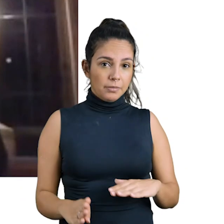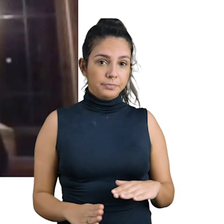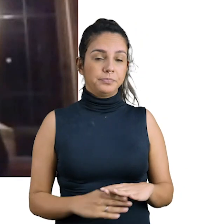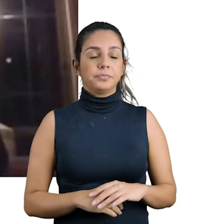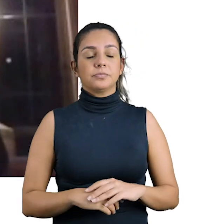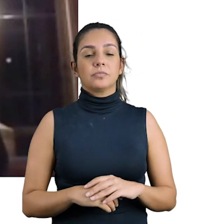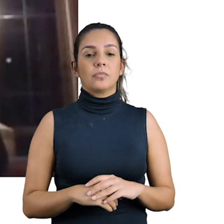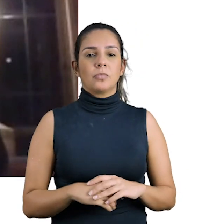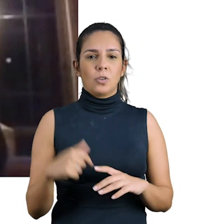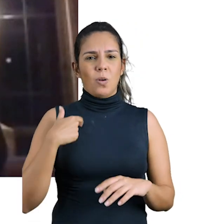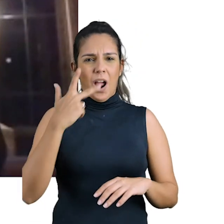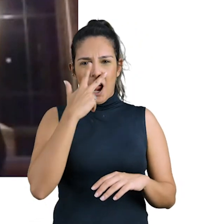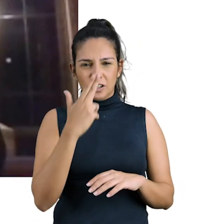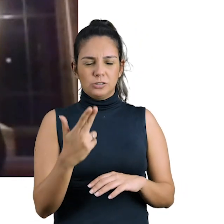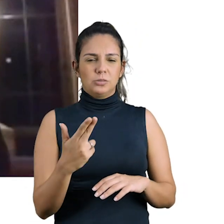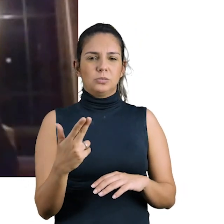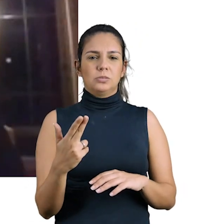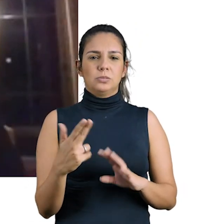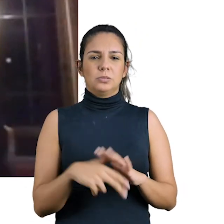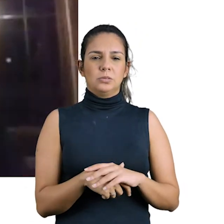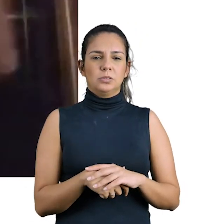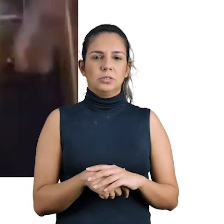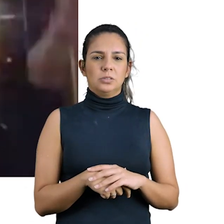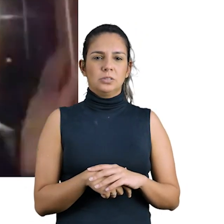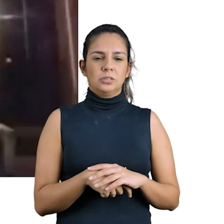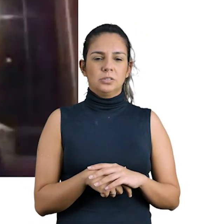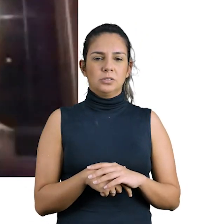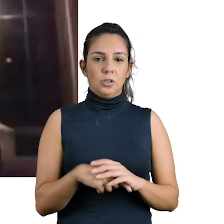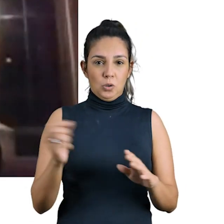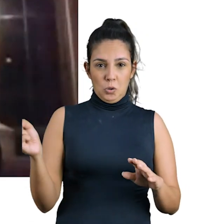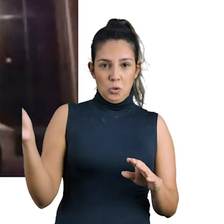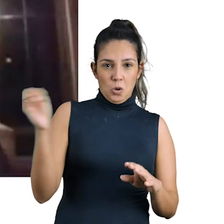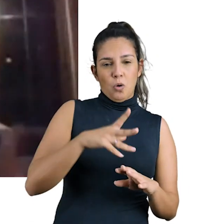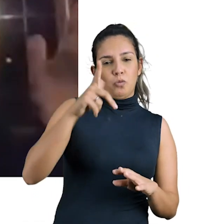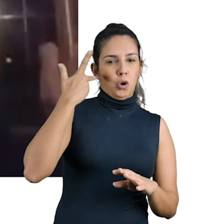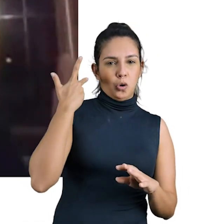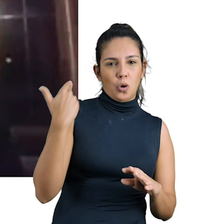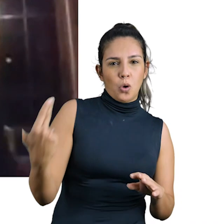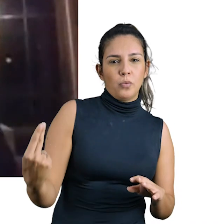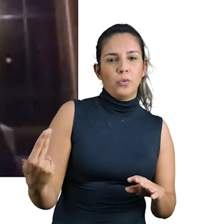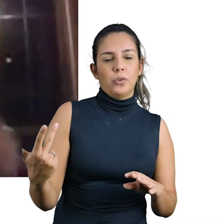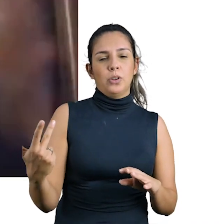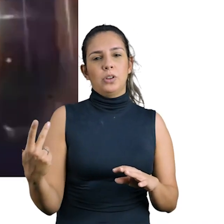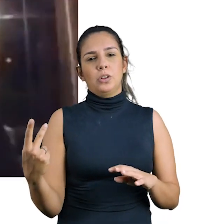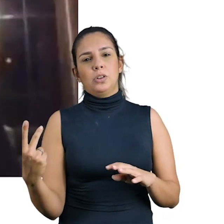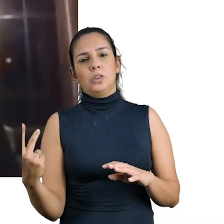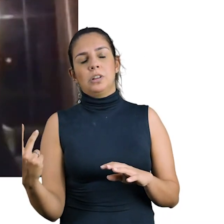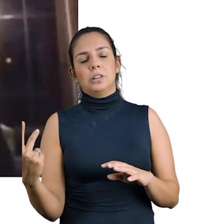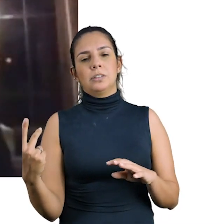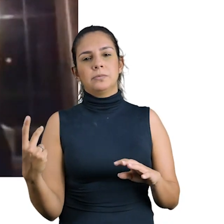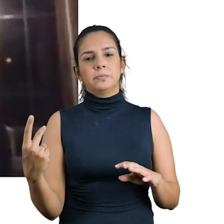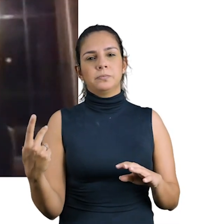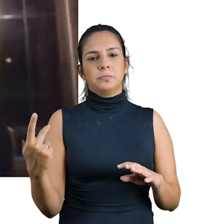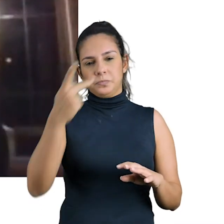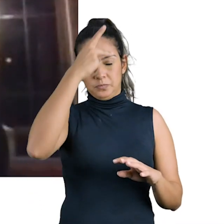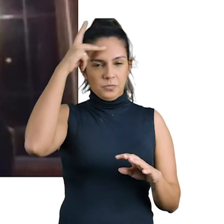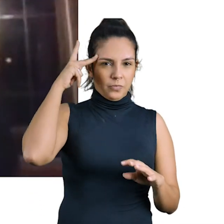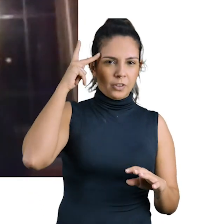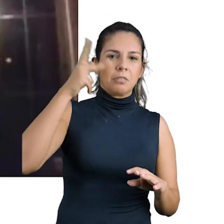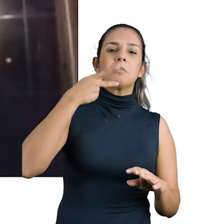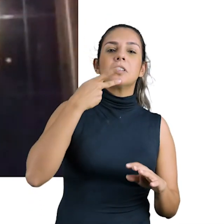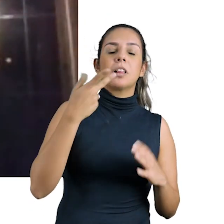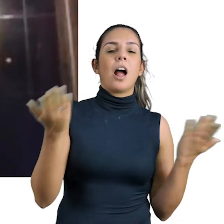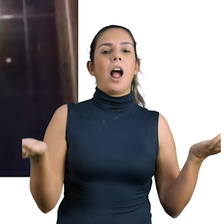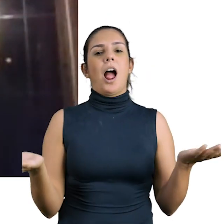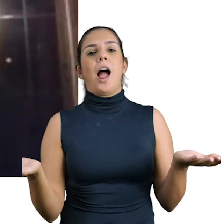não é, Afonso? Eu acho que ao invés desse novo normal, dessa volta, né, as pessoas